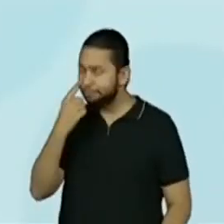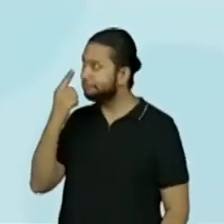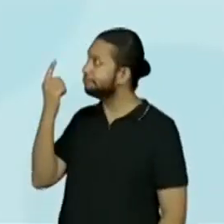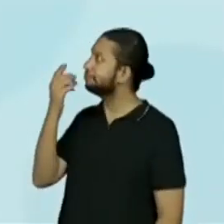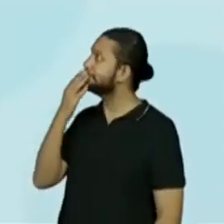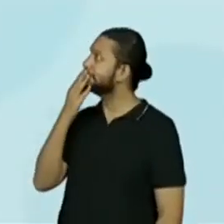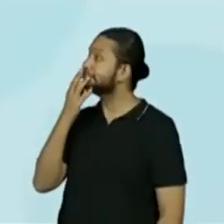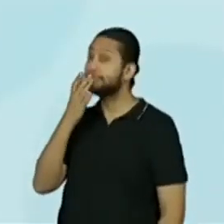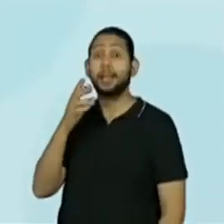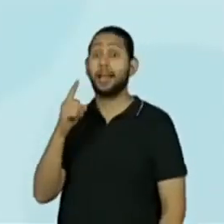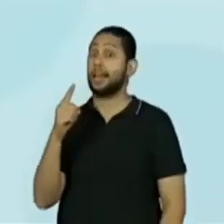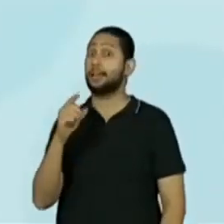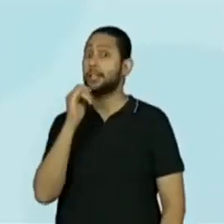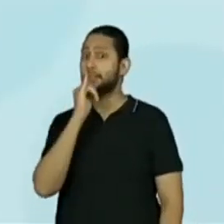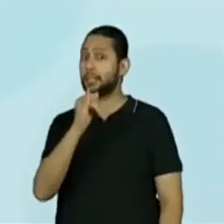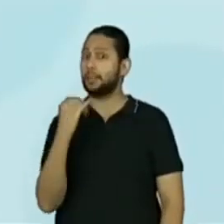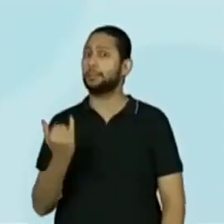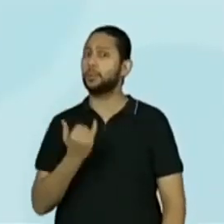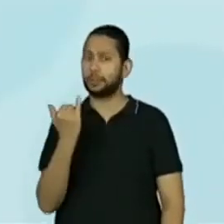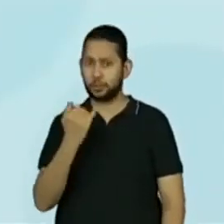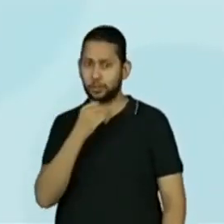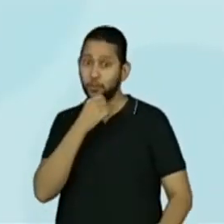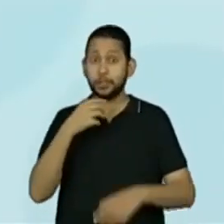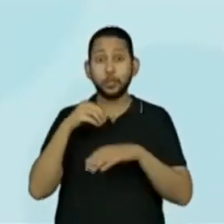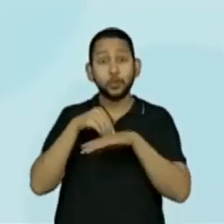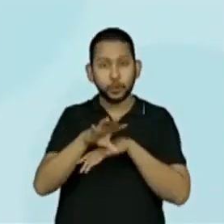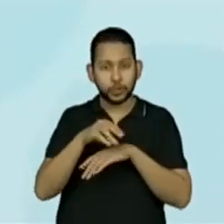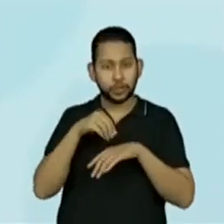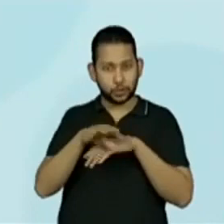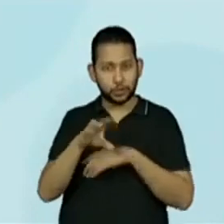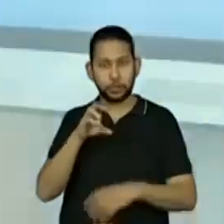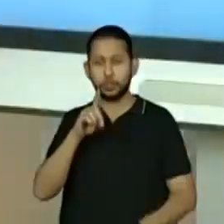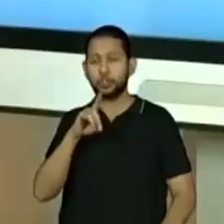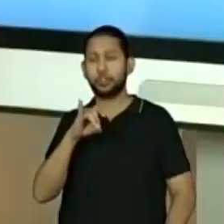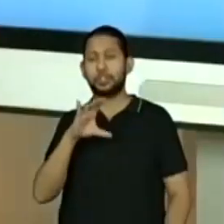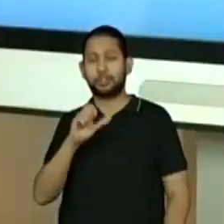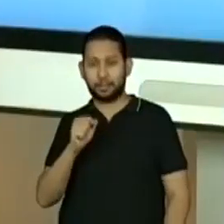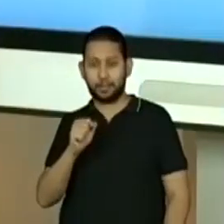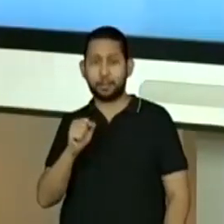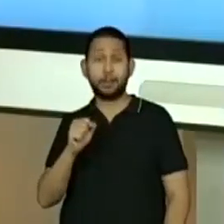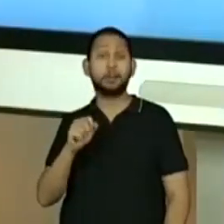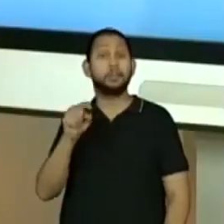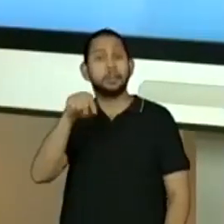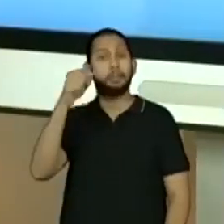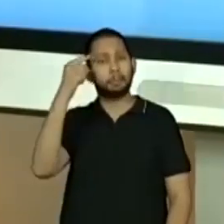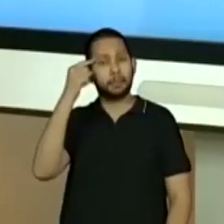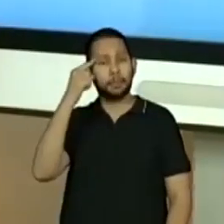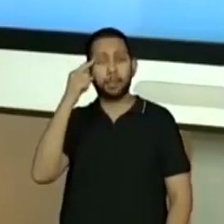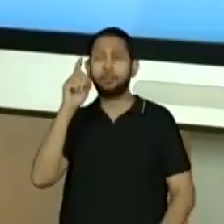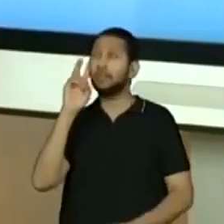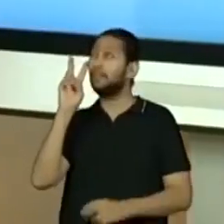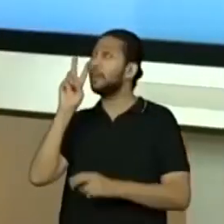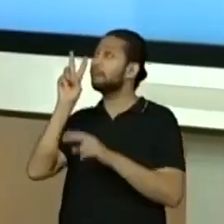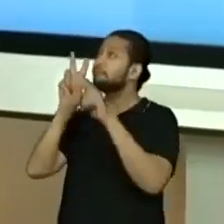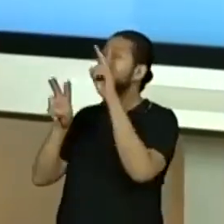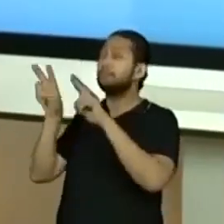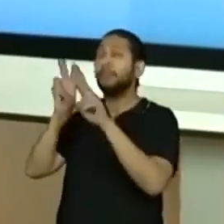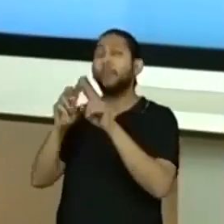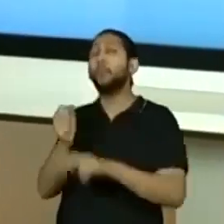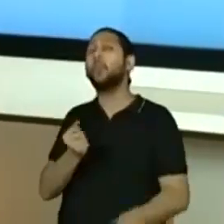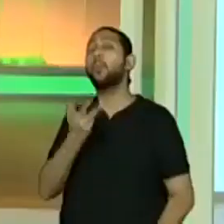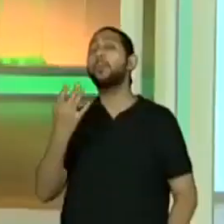pessoal, uma coisa bem importante, fiquem com a dica, não é? É uma estratégia de se pensar, você vai olhar para